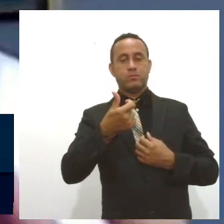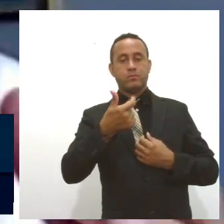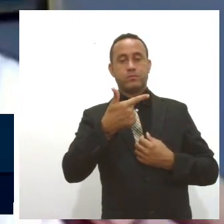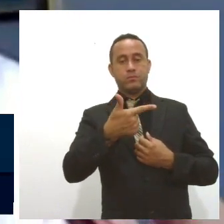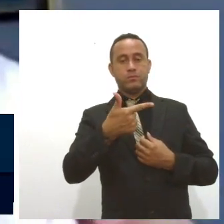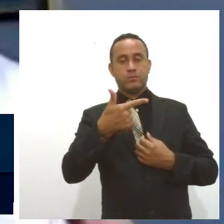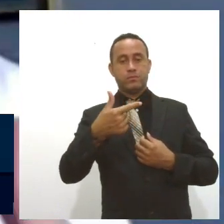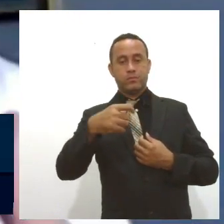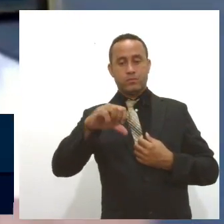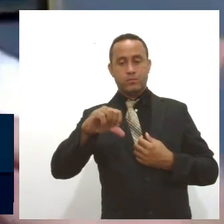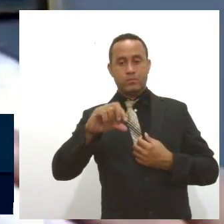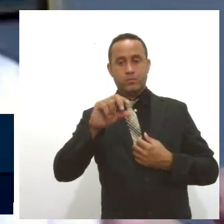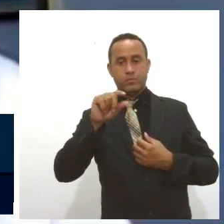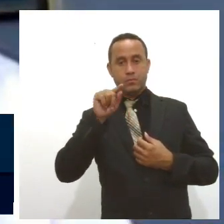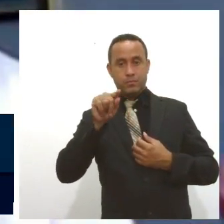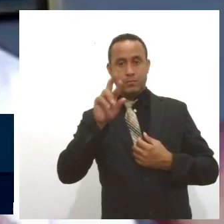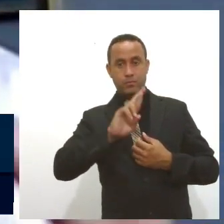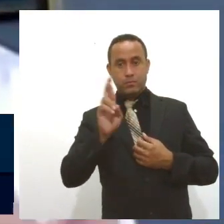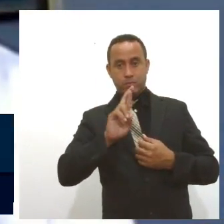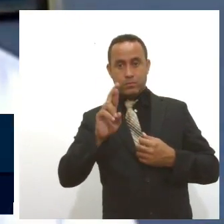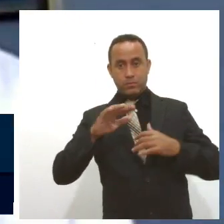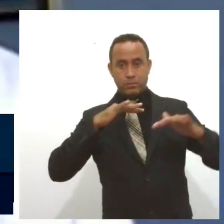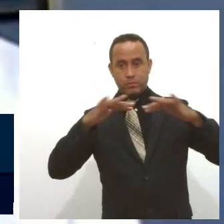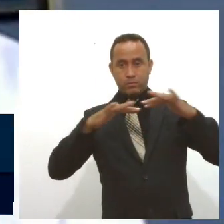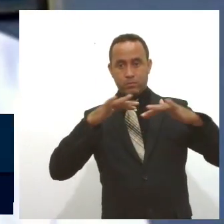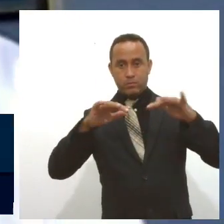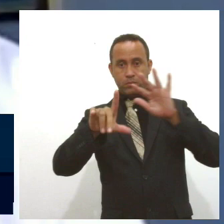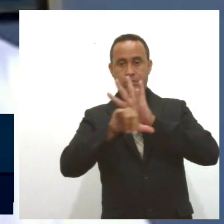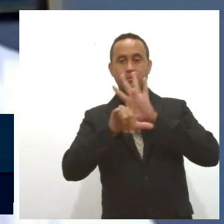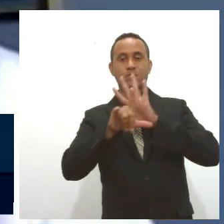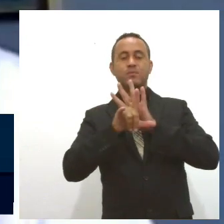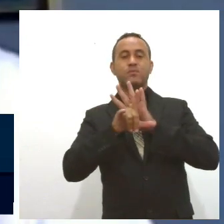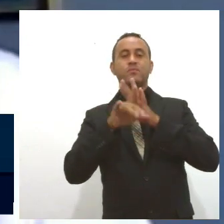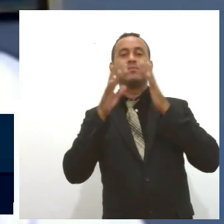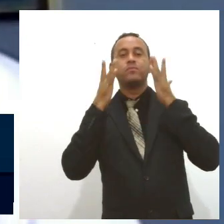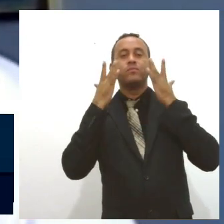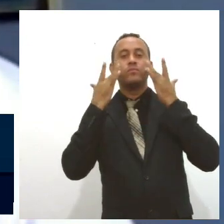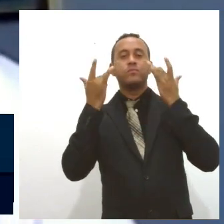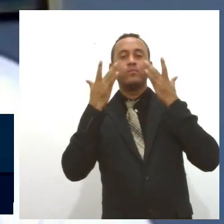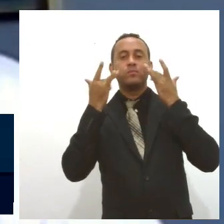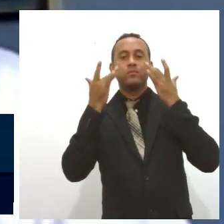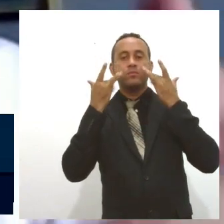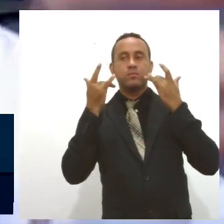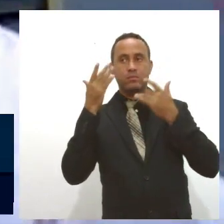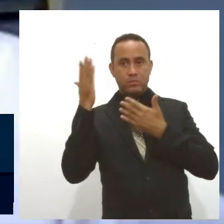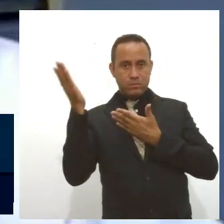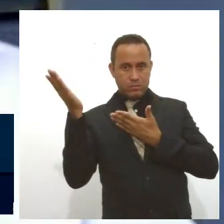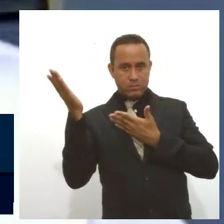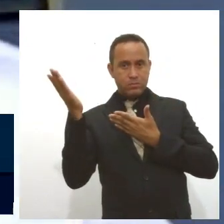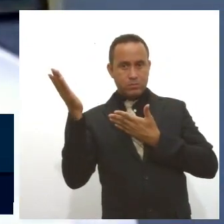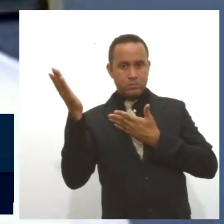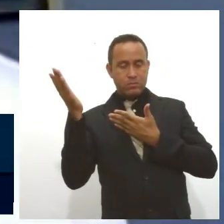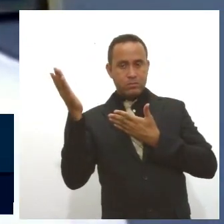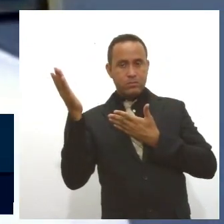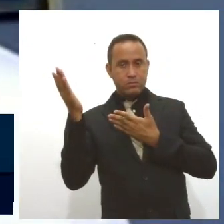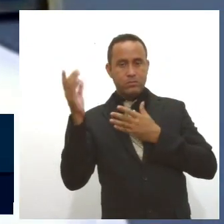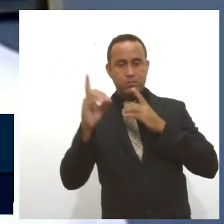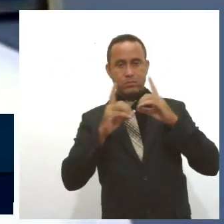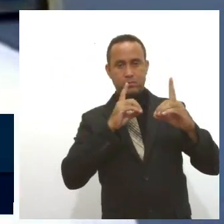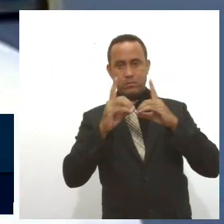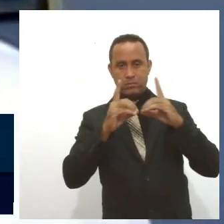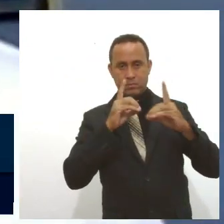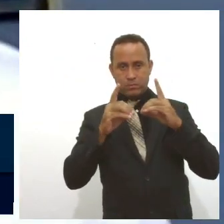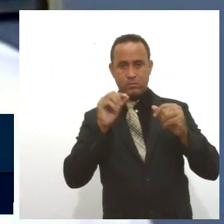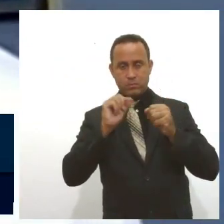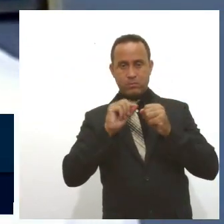como resultado daquela movimentação que a Lei Aldir Blanc, que a Lei 14.017/2020, todos nós aqui acompanhamos o debate,